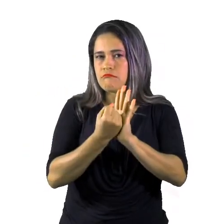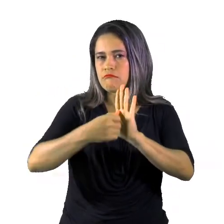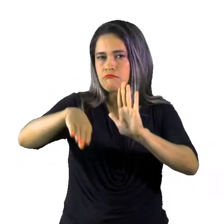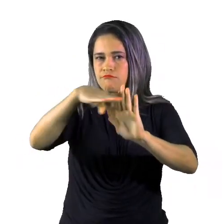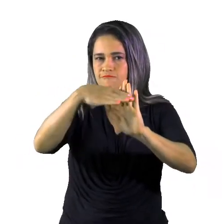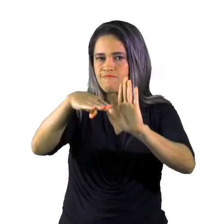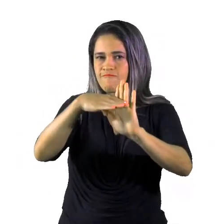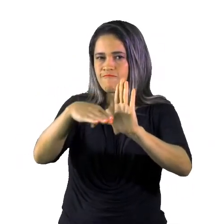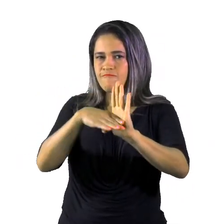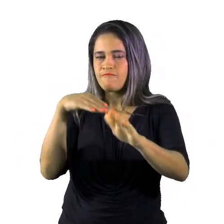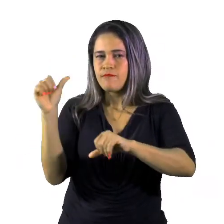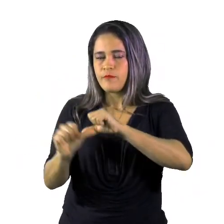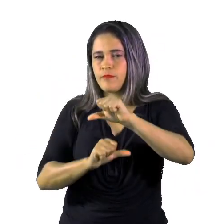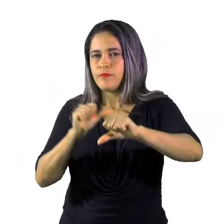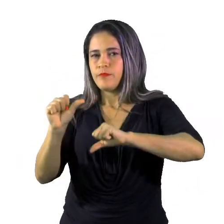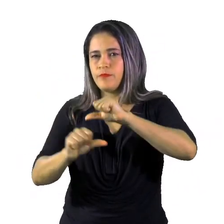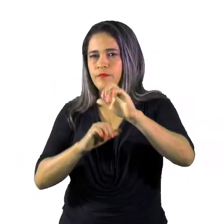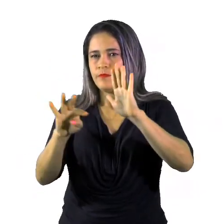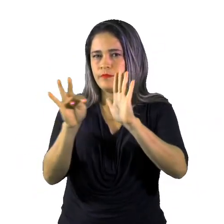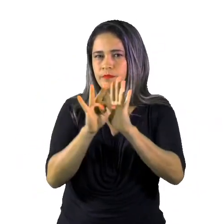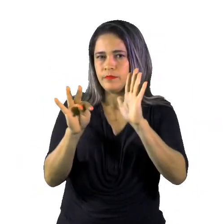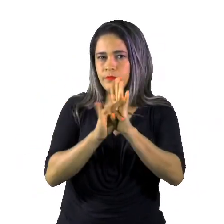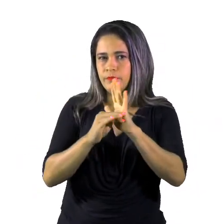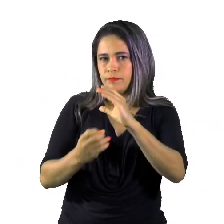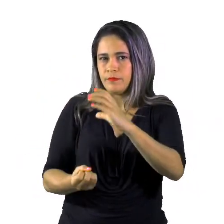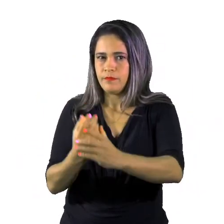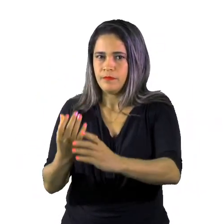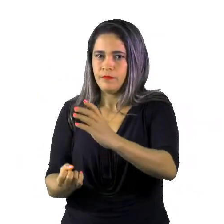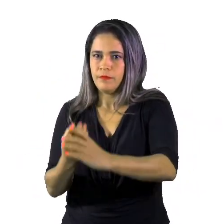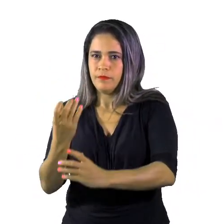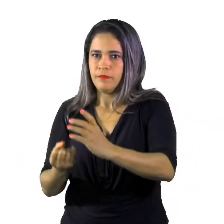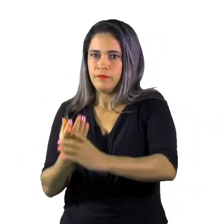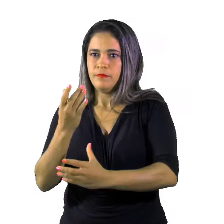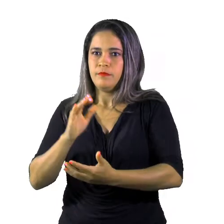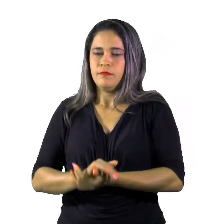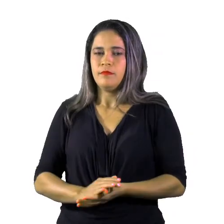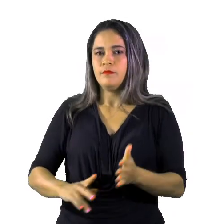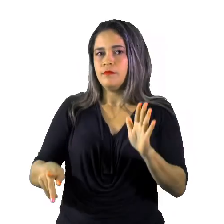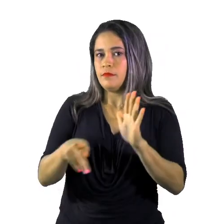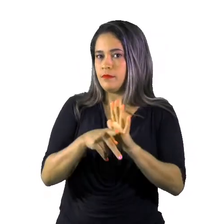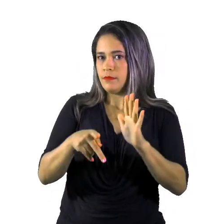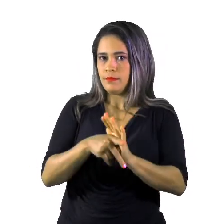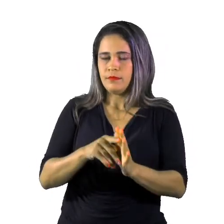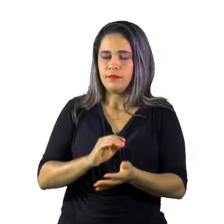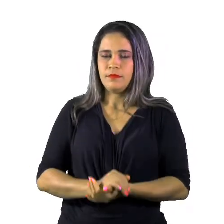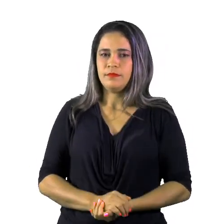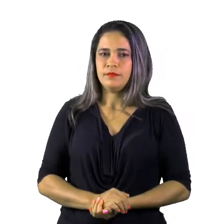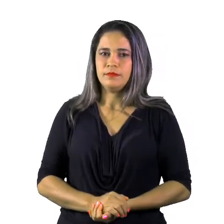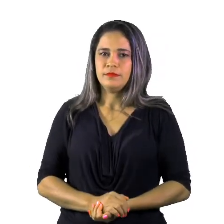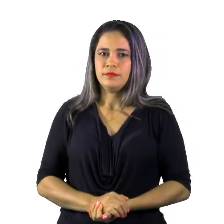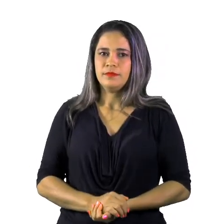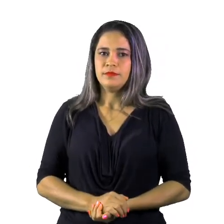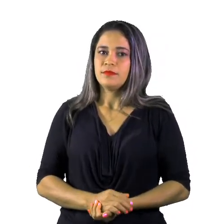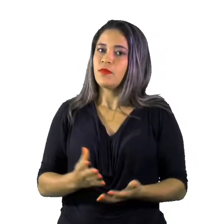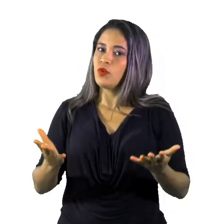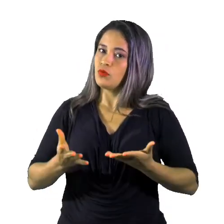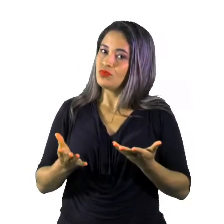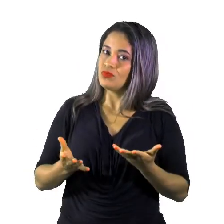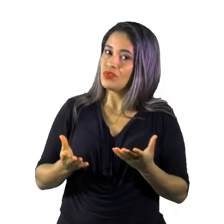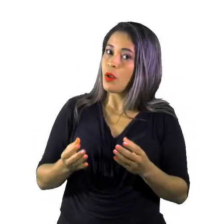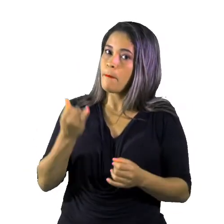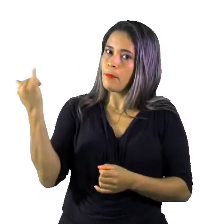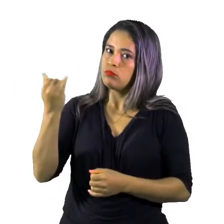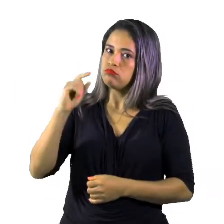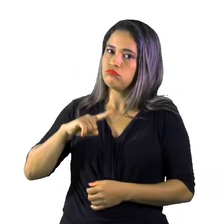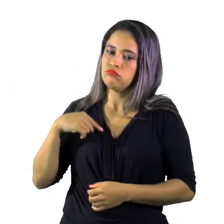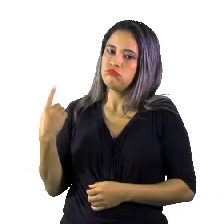de modificações nas técnicas de produção desses produtos que são essenciais para o nosso dia a dia hoje,